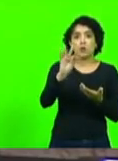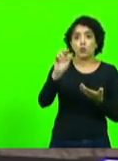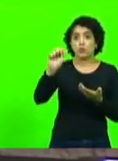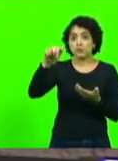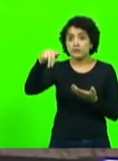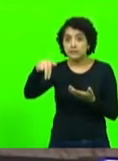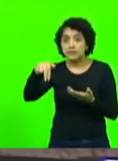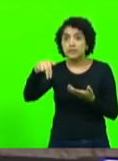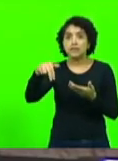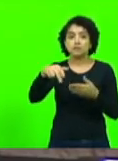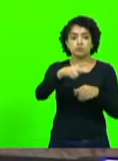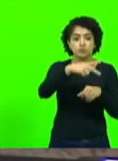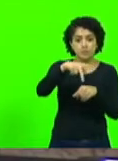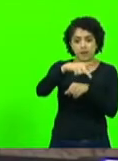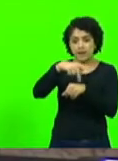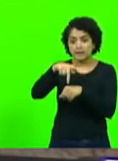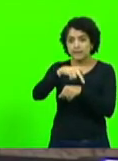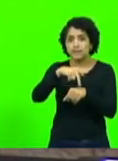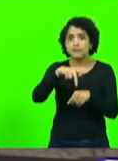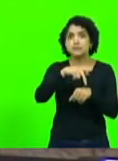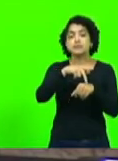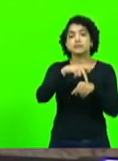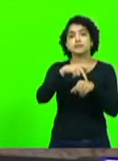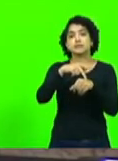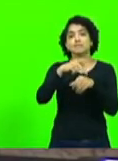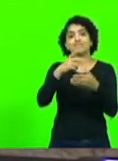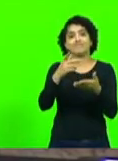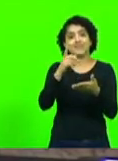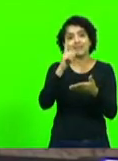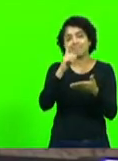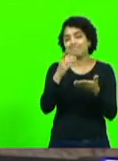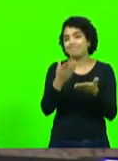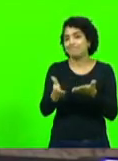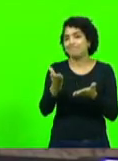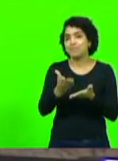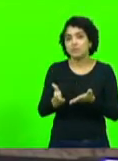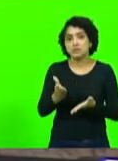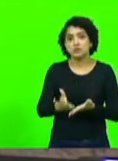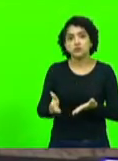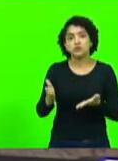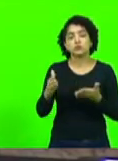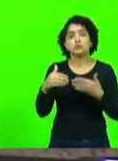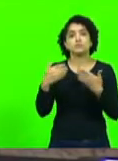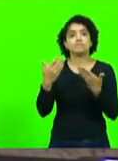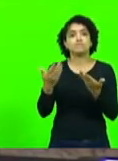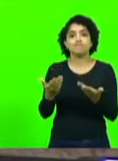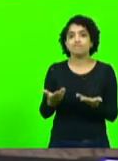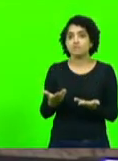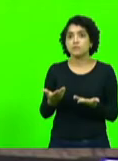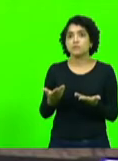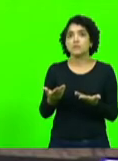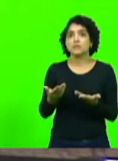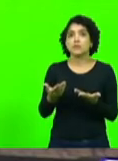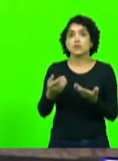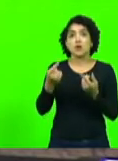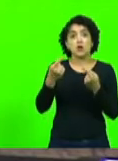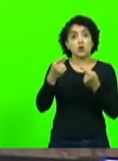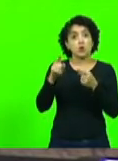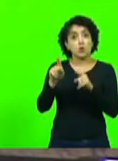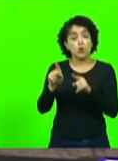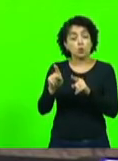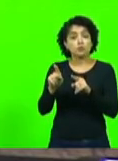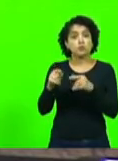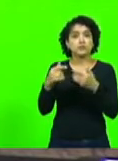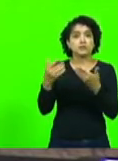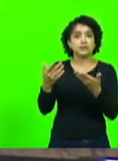países ocidentais tenham falhado nesse momento, contra, eu diria,